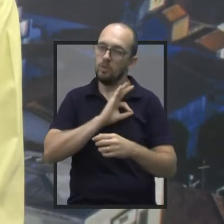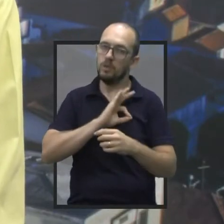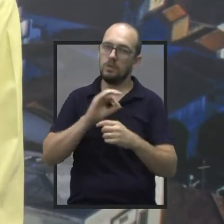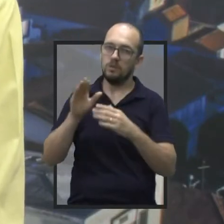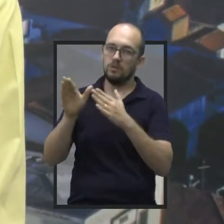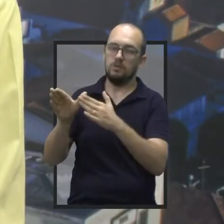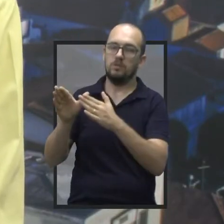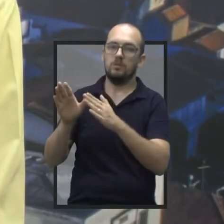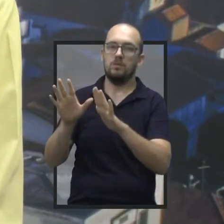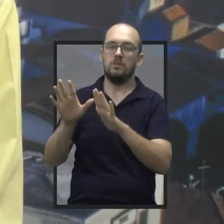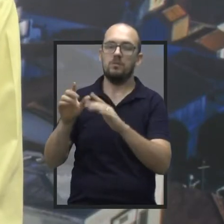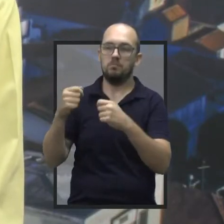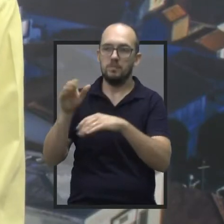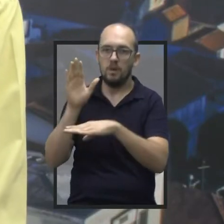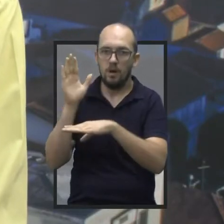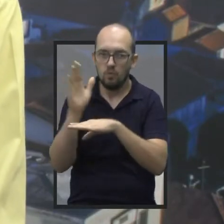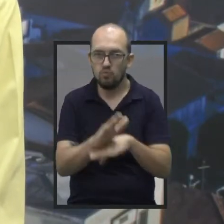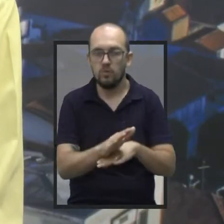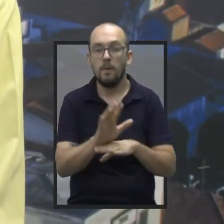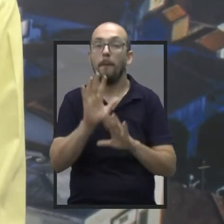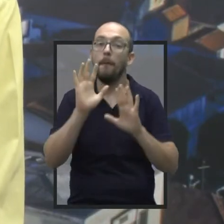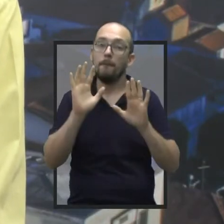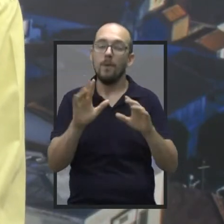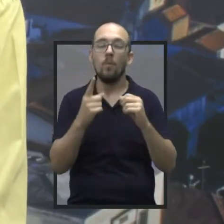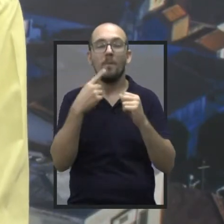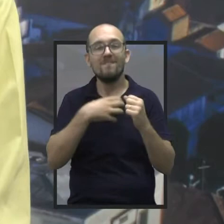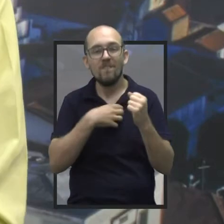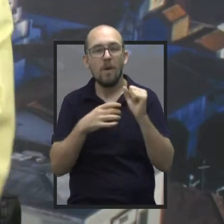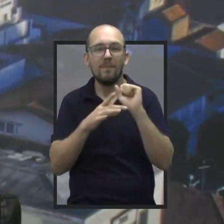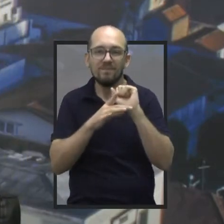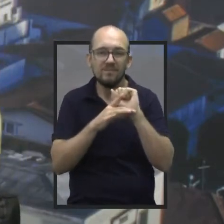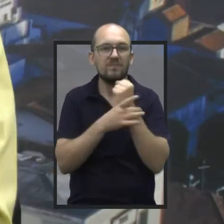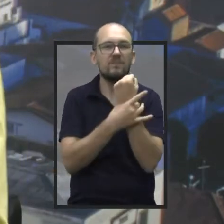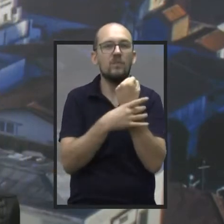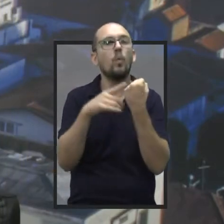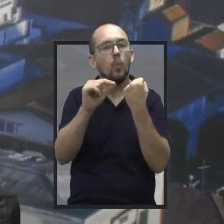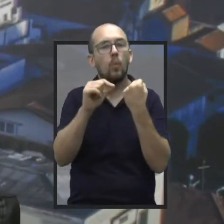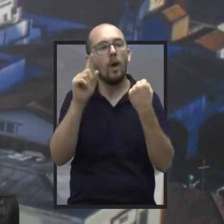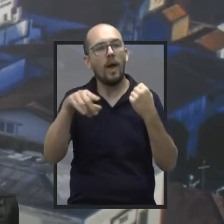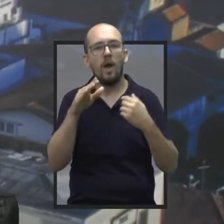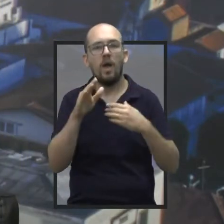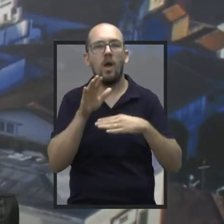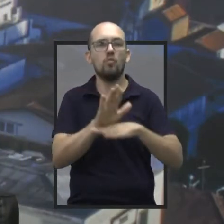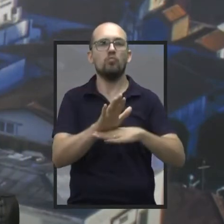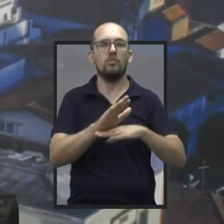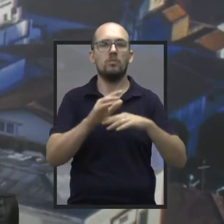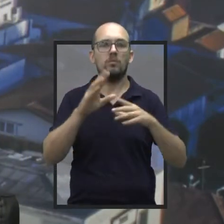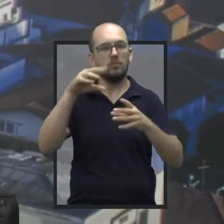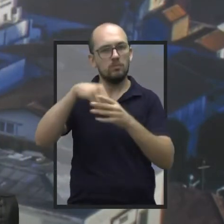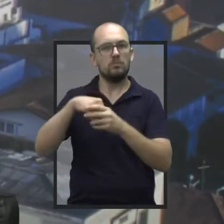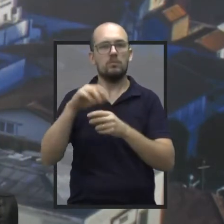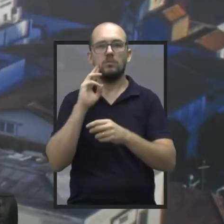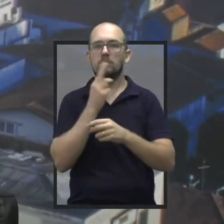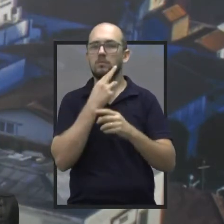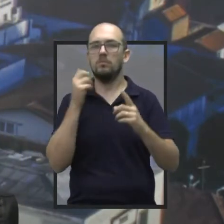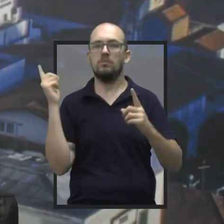das formas de tornar mais efetiva a segurança na cidade é essa cooperação. Essa lei nada mais é que a